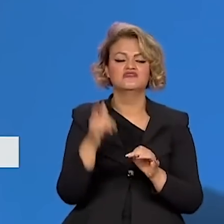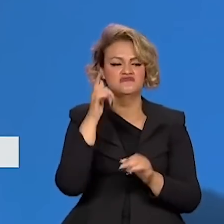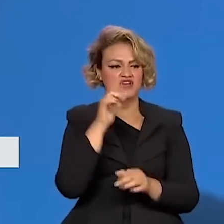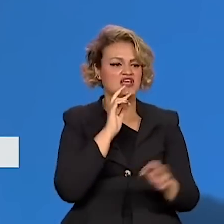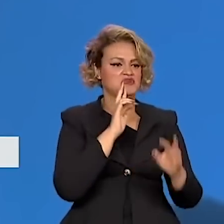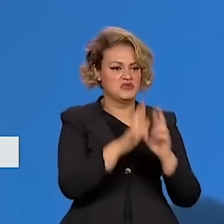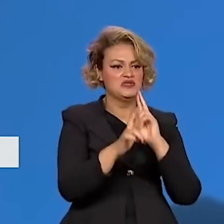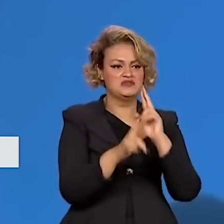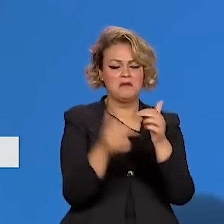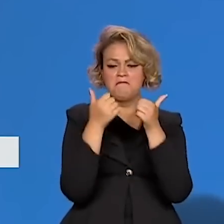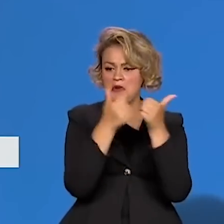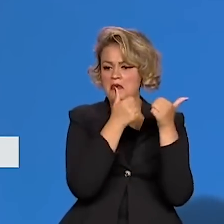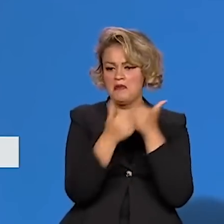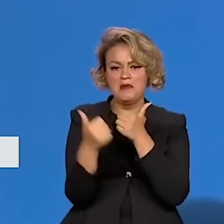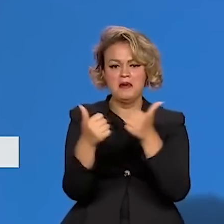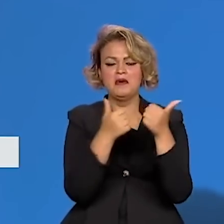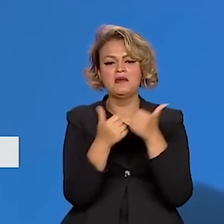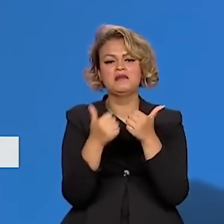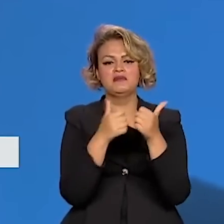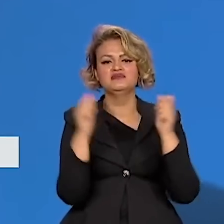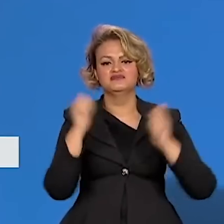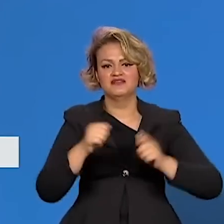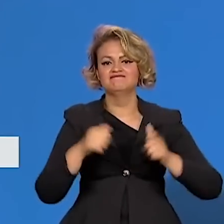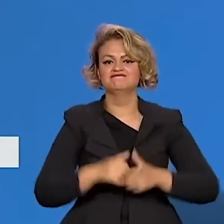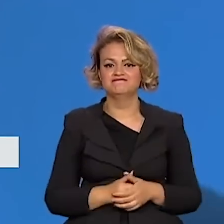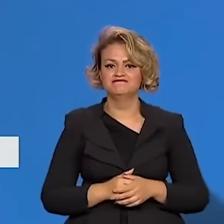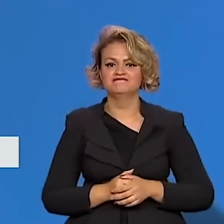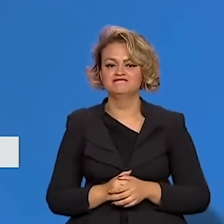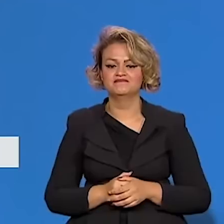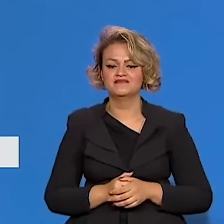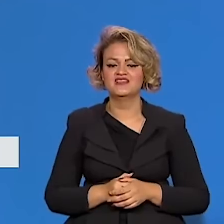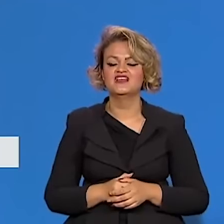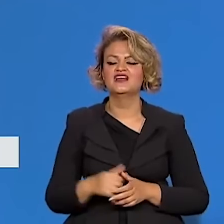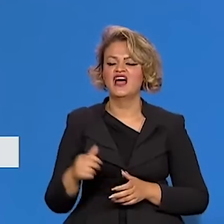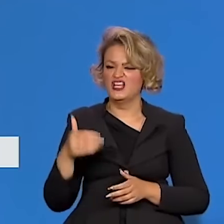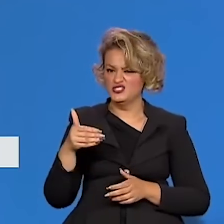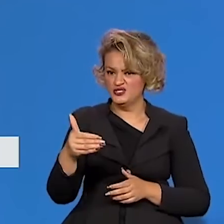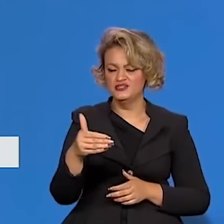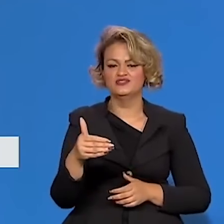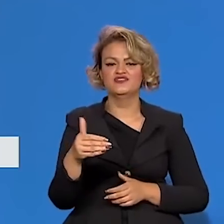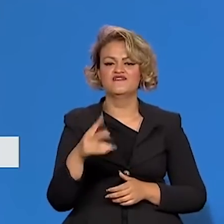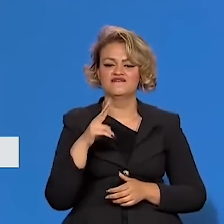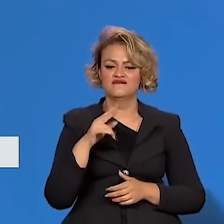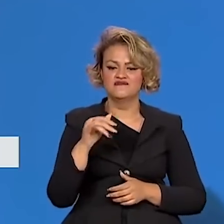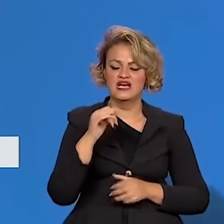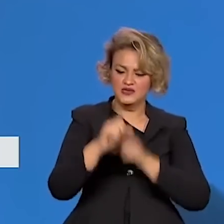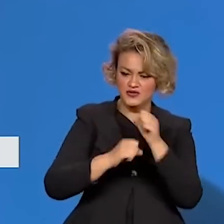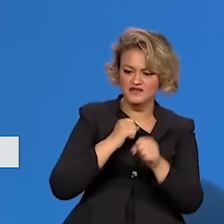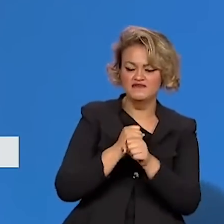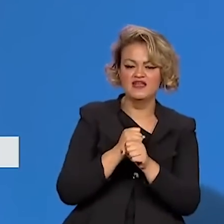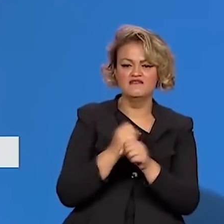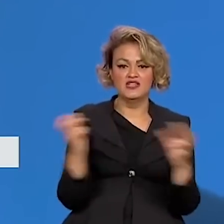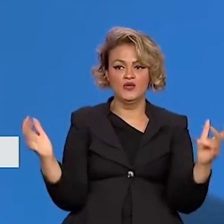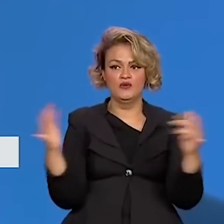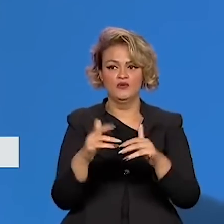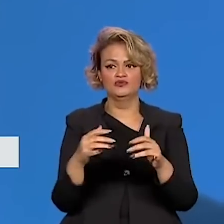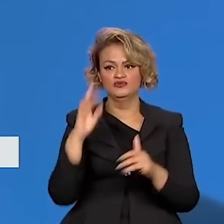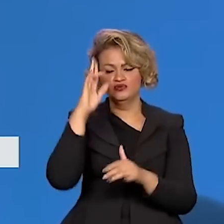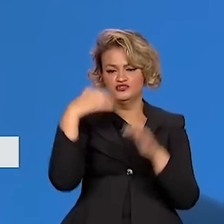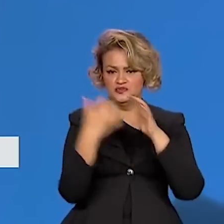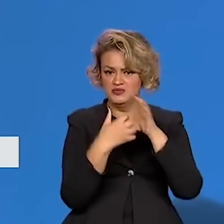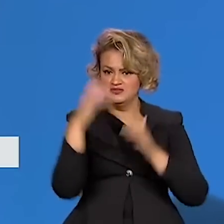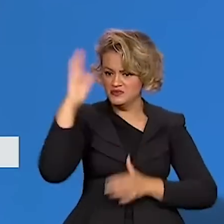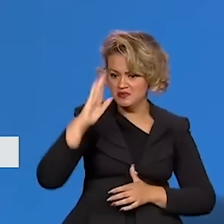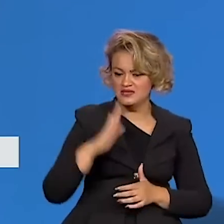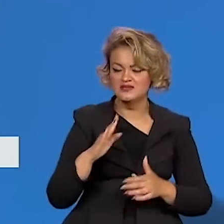frutos extraordinários para Brasil em Portugal nós vamos ter o ano que vem o encontro Empresarial no